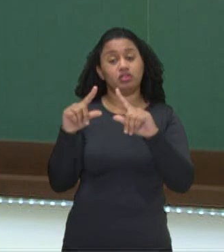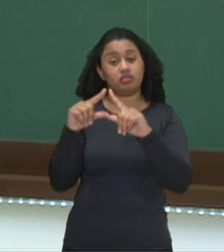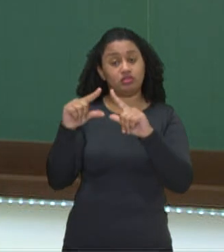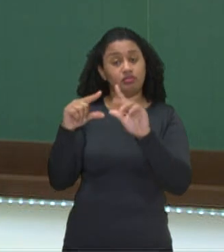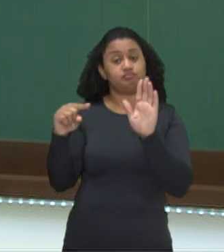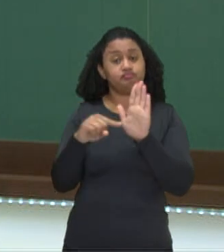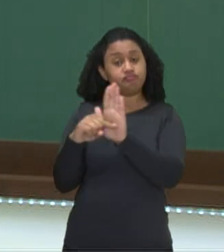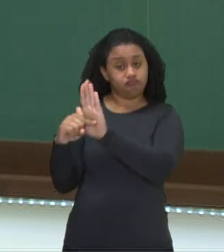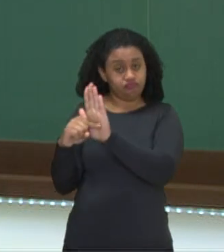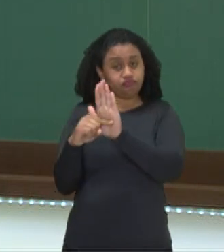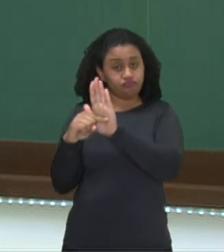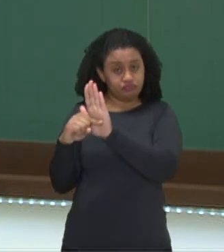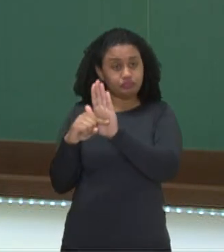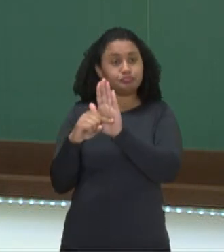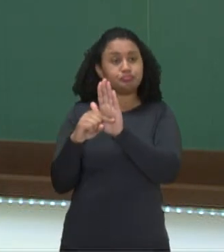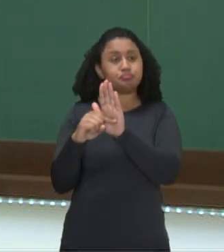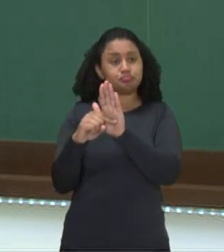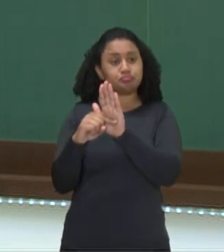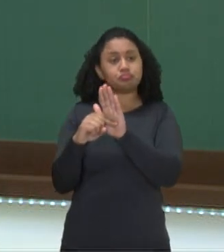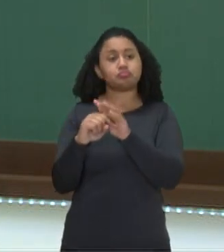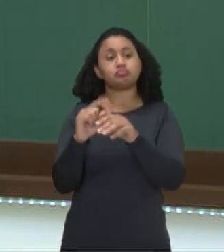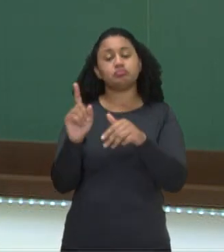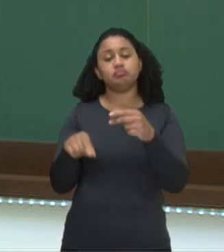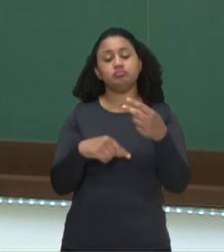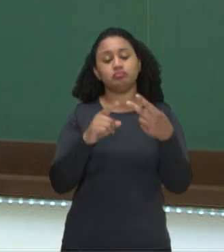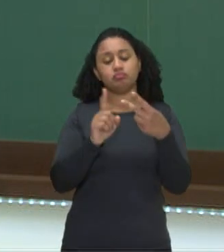não possui raiz real.